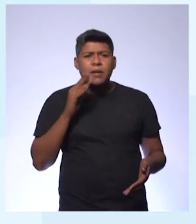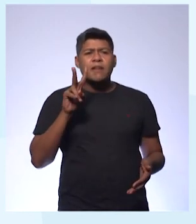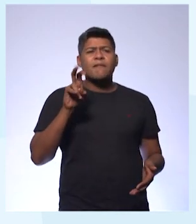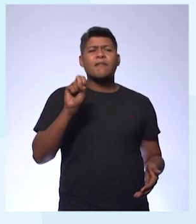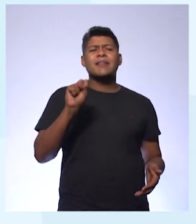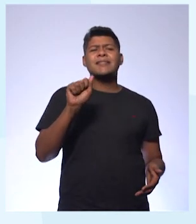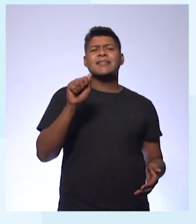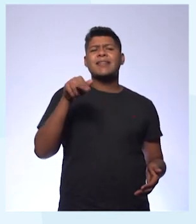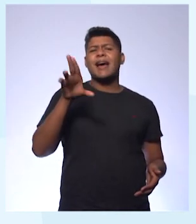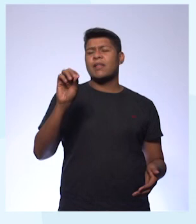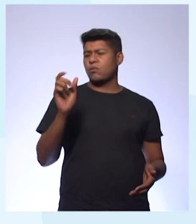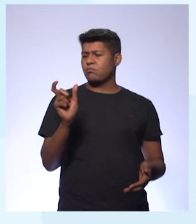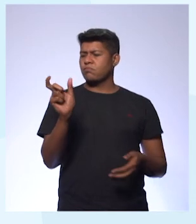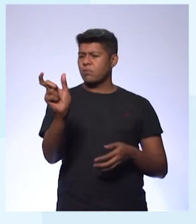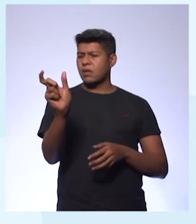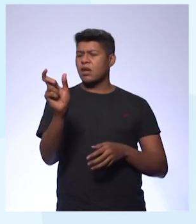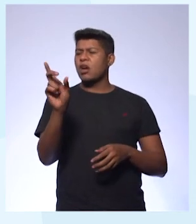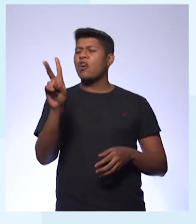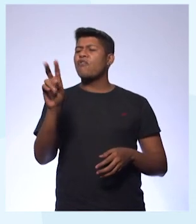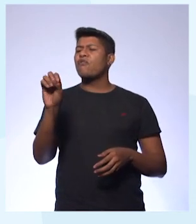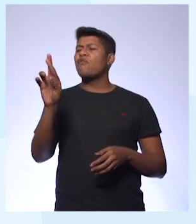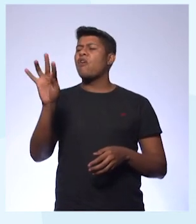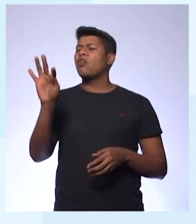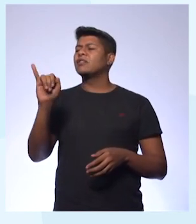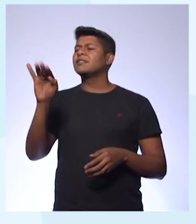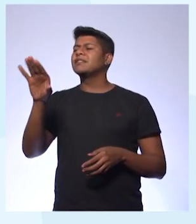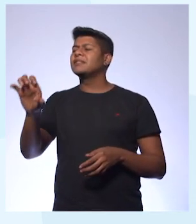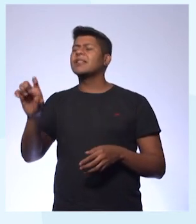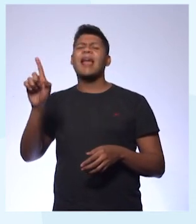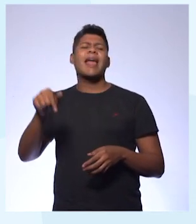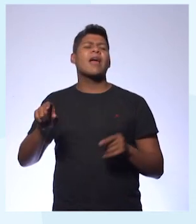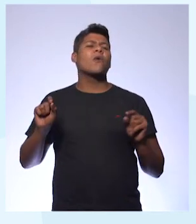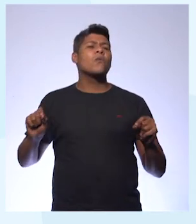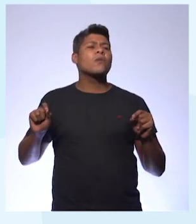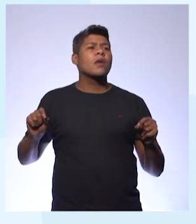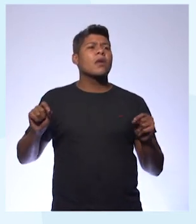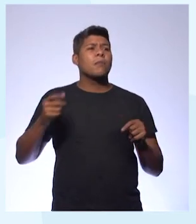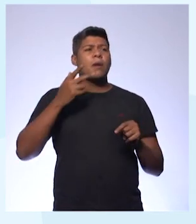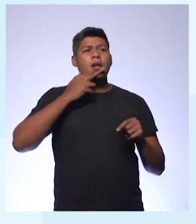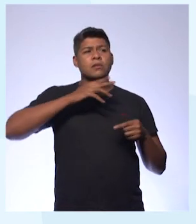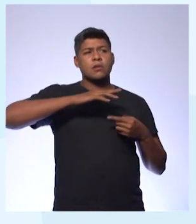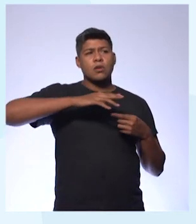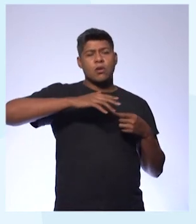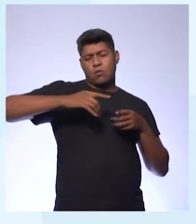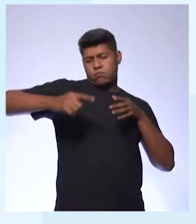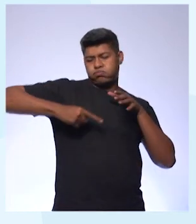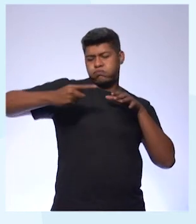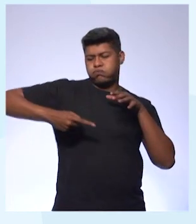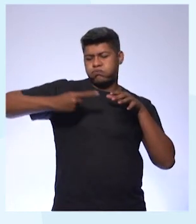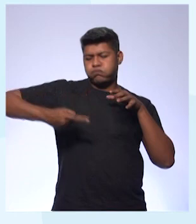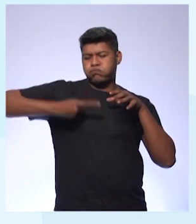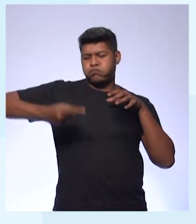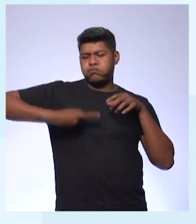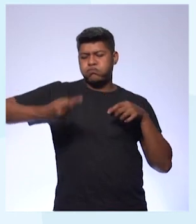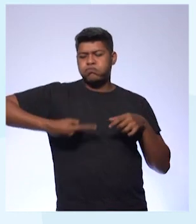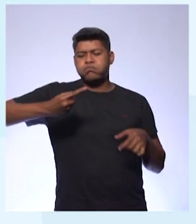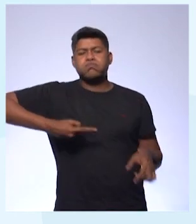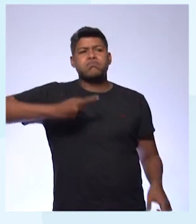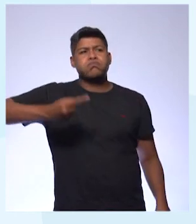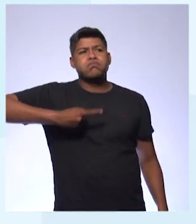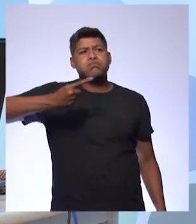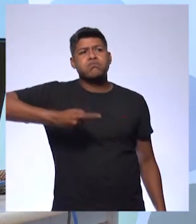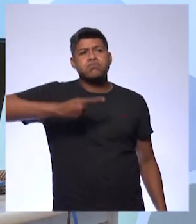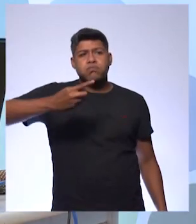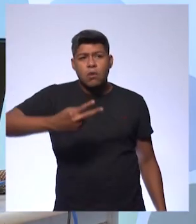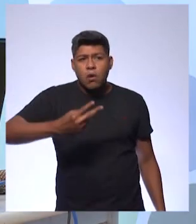vezano? Esse vórtice é como se fosse uma hélice, não é? Redemoinho. Um redemoinho, alguma coisa. Olha para mim